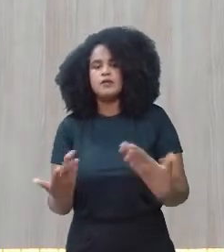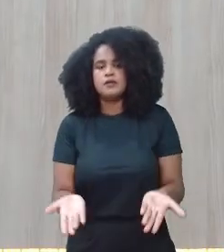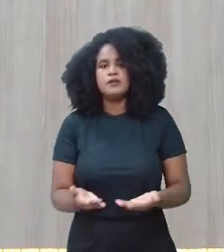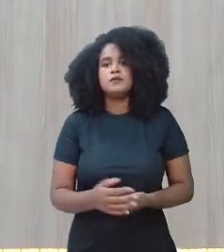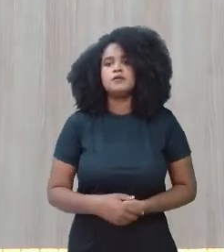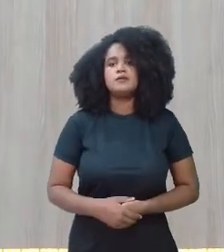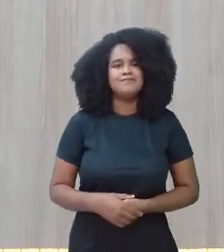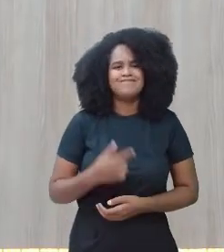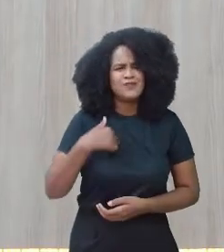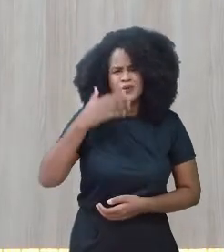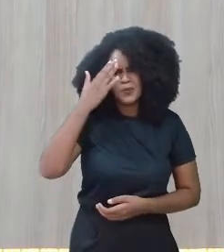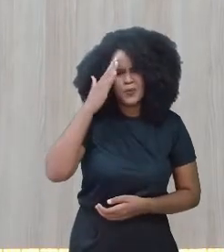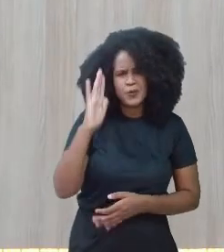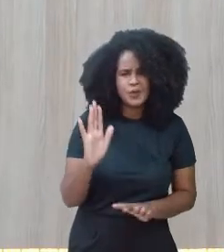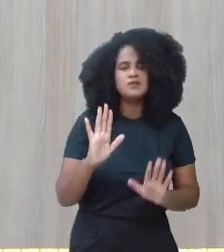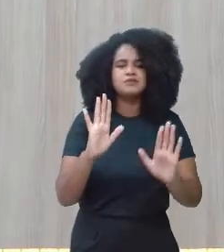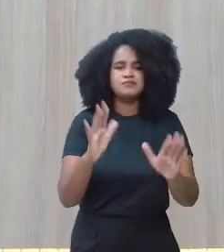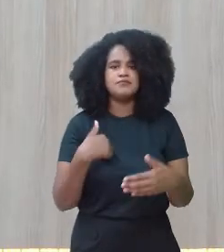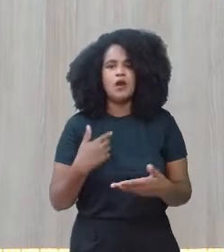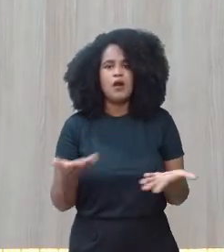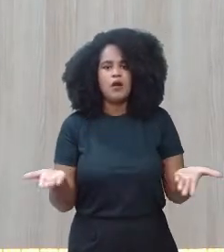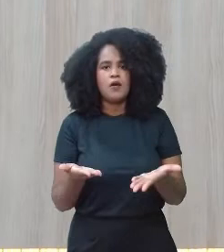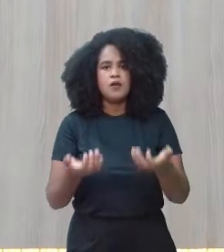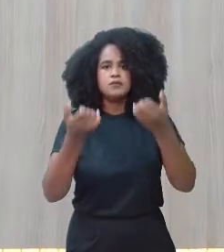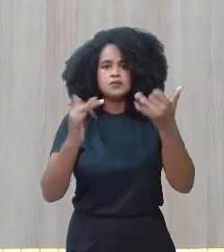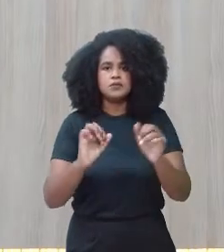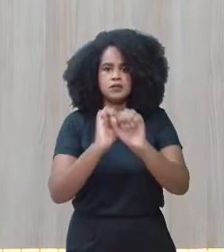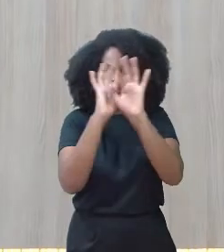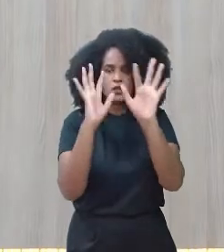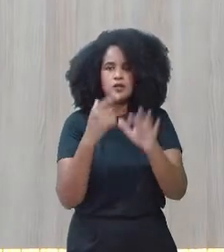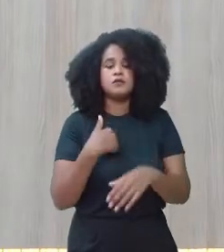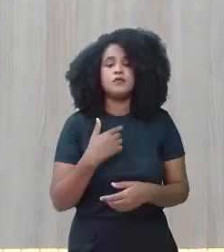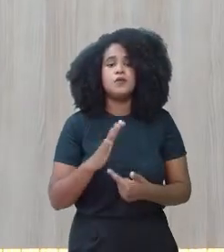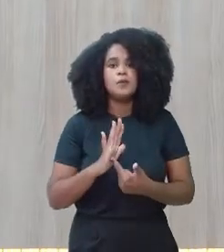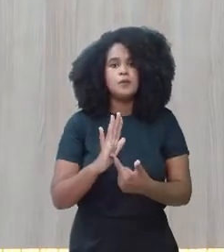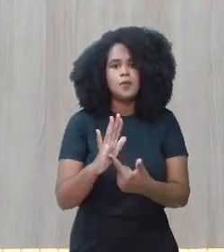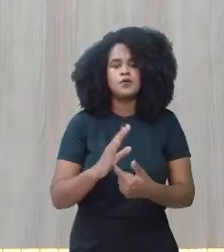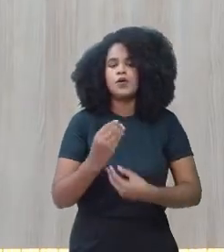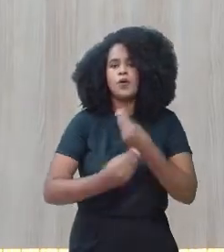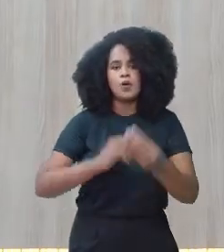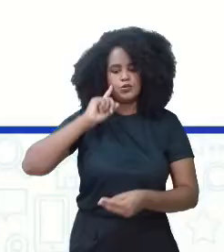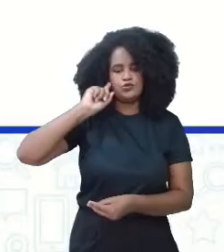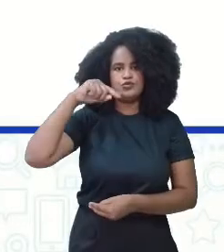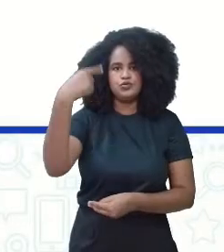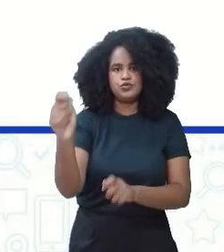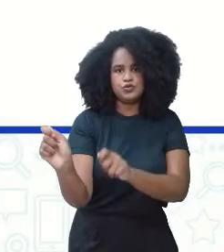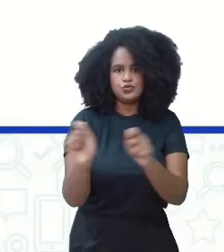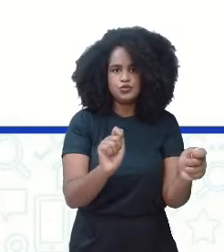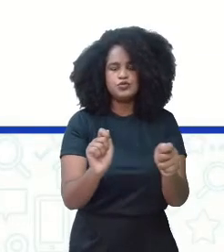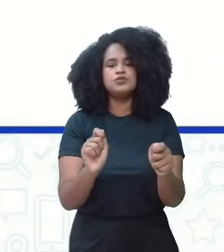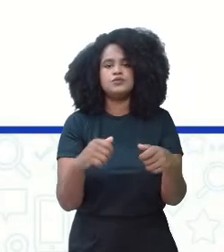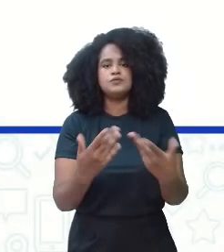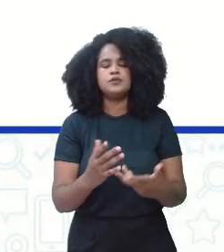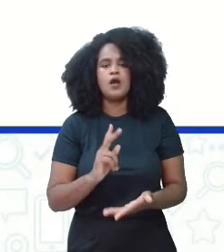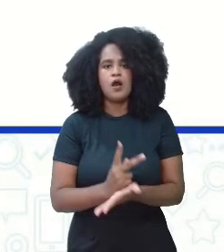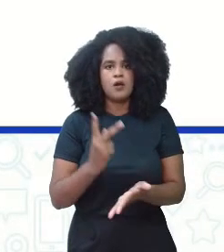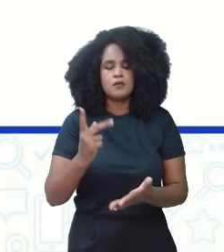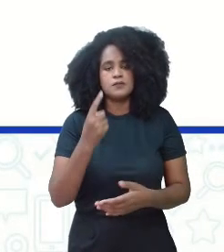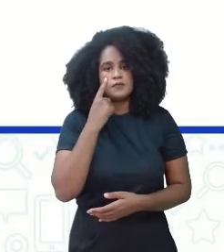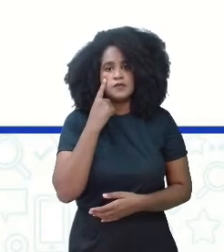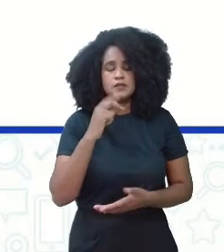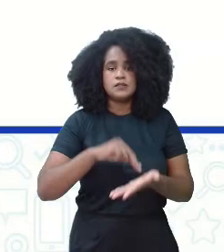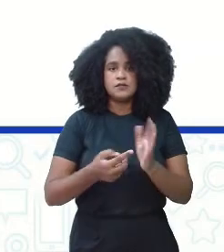uma ideia informal para a gente perceber essa relação do nosso dia a dia. Ó, a gente vai somar os lados. A gente vai medir